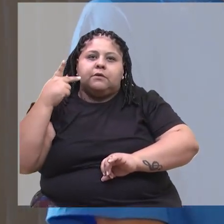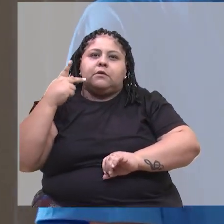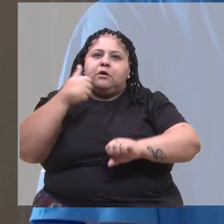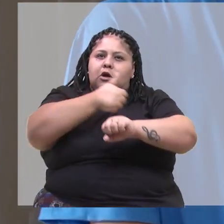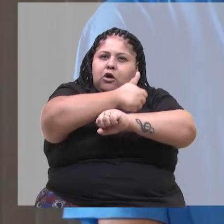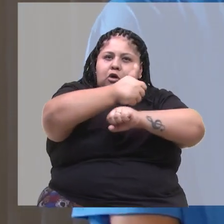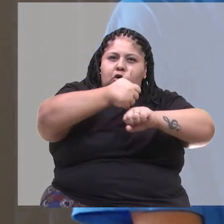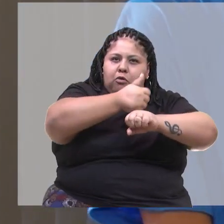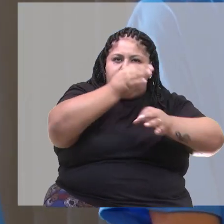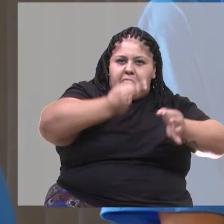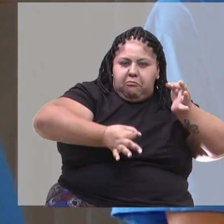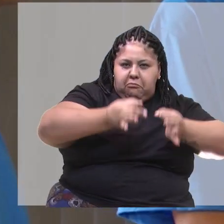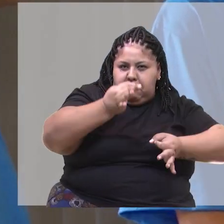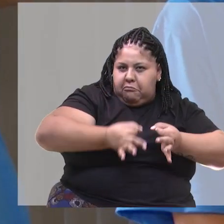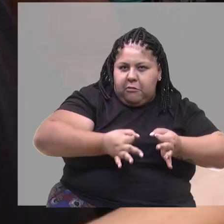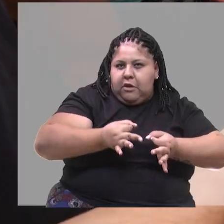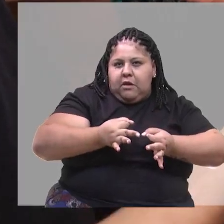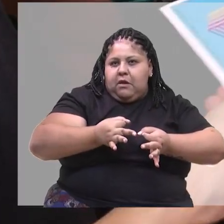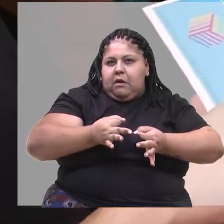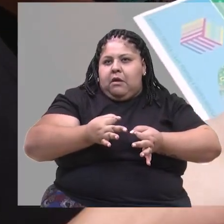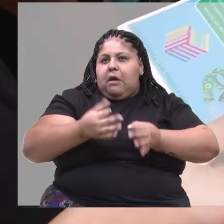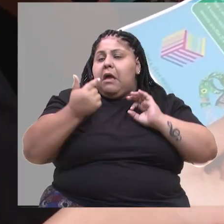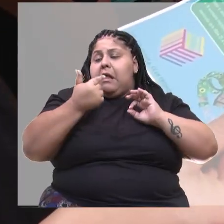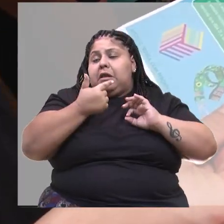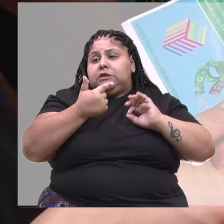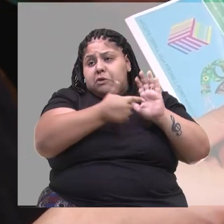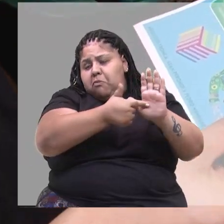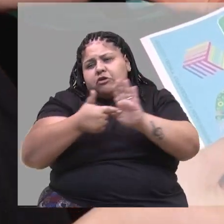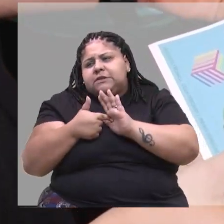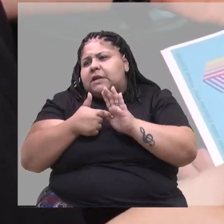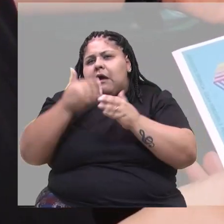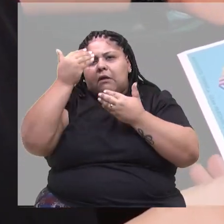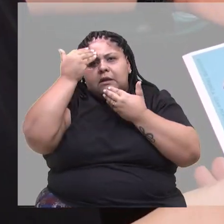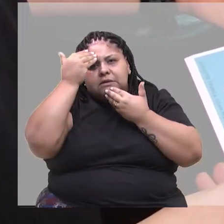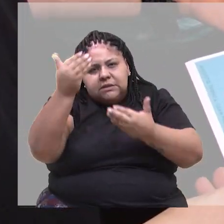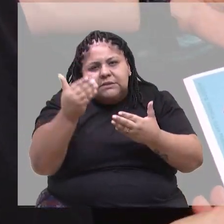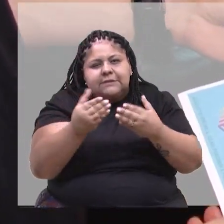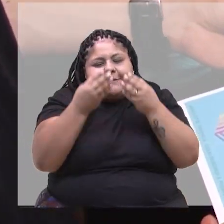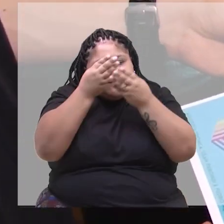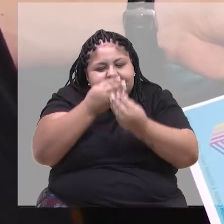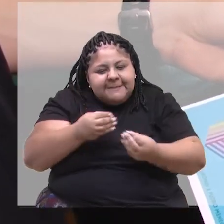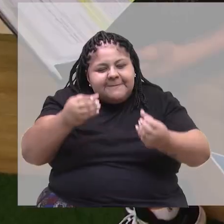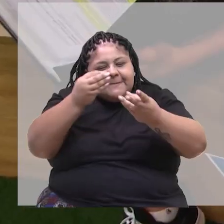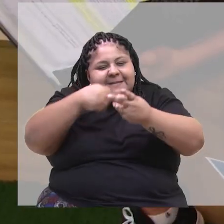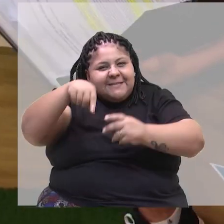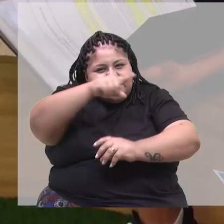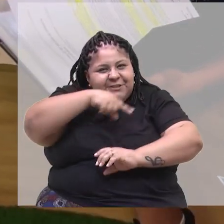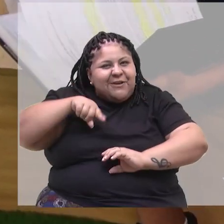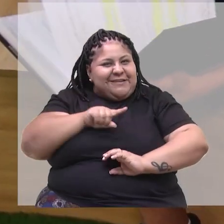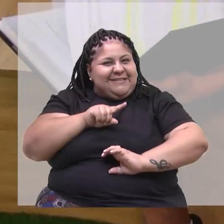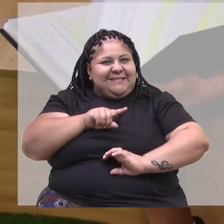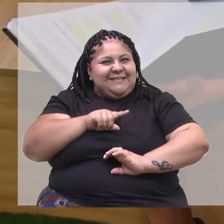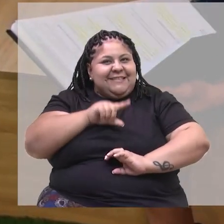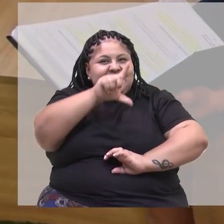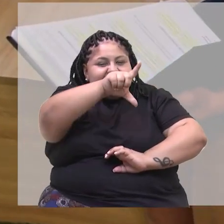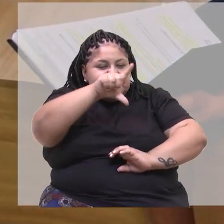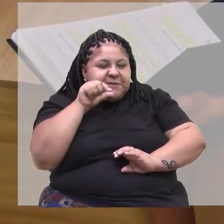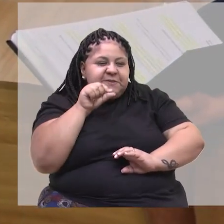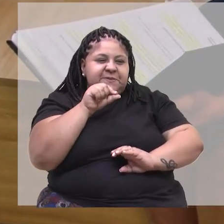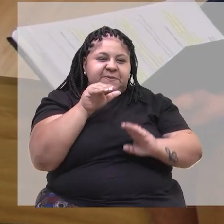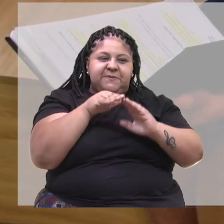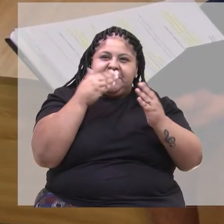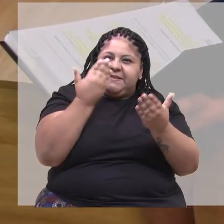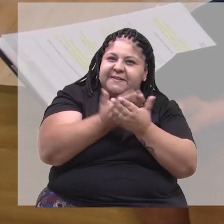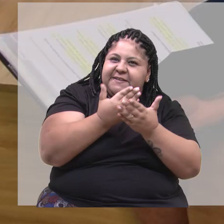elas aparentaram ficar muito gratas pra gente ter essa sensibilidade e escolher estudar